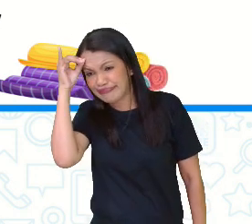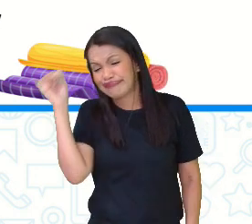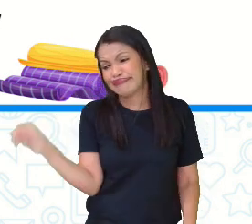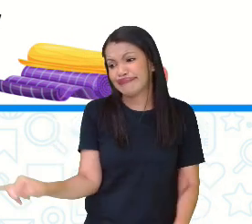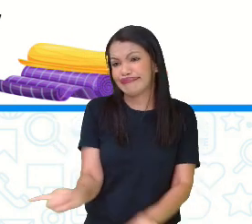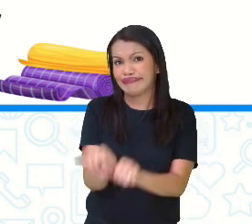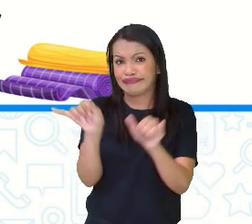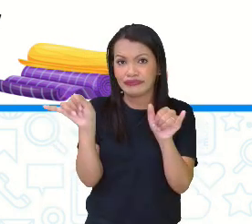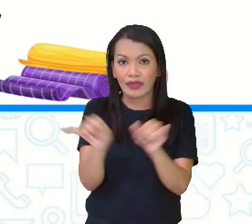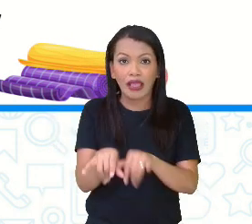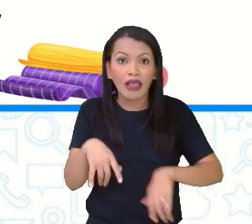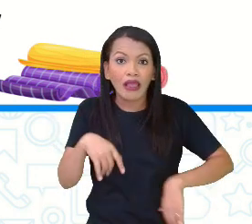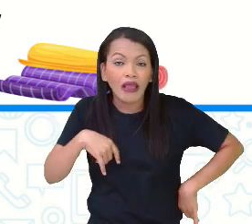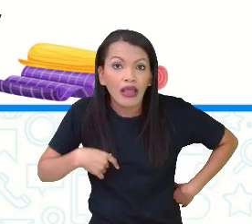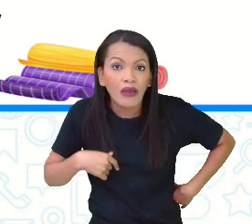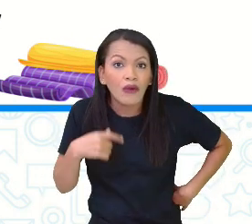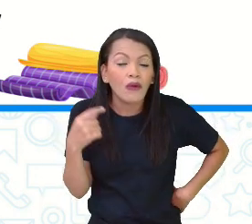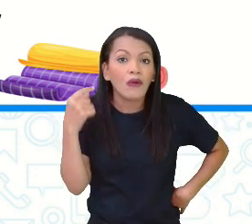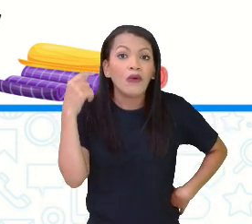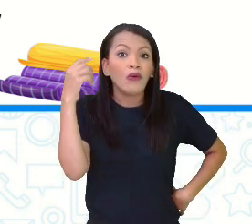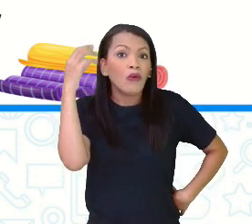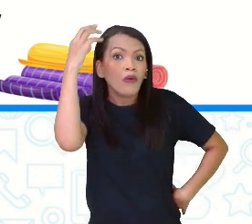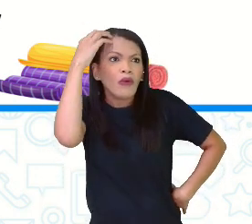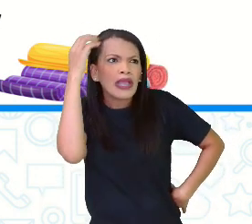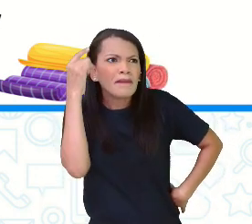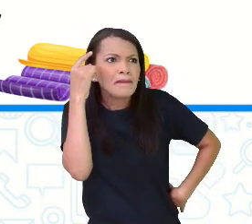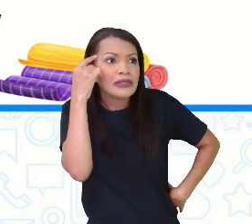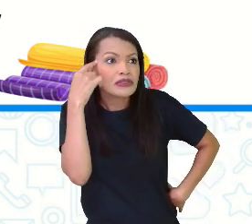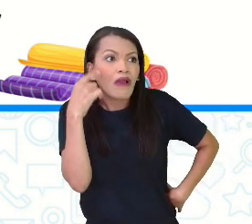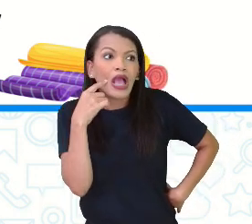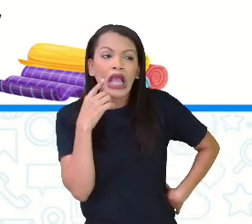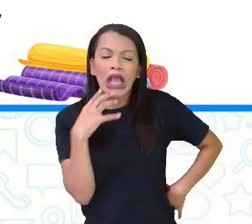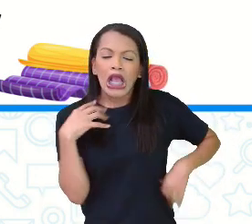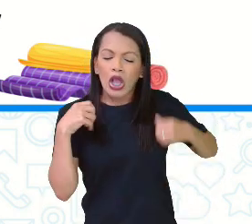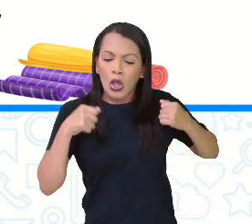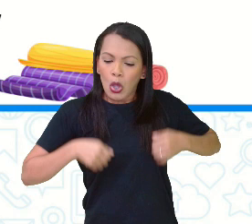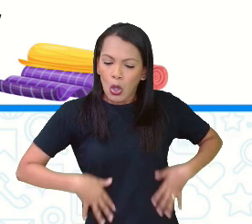ser trajes magníficos, pensou o rei, e se